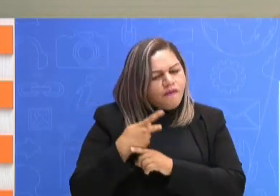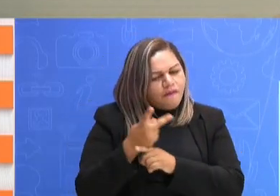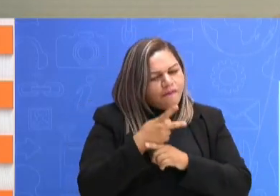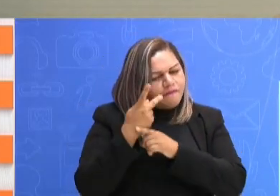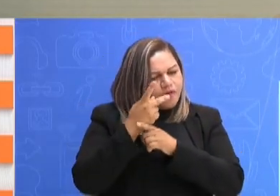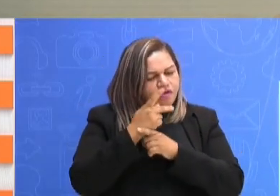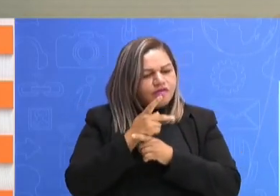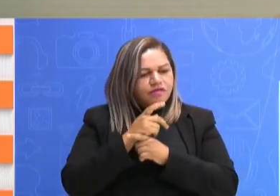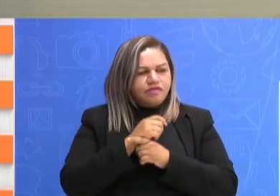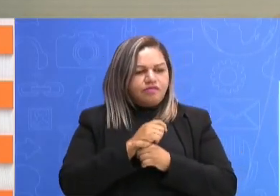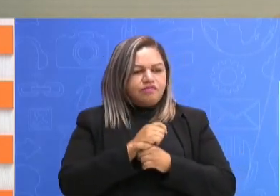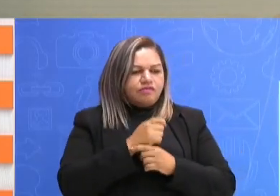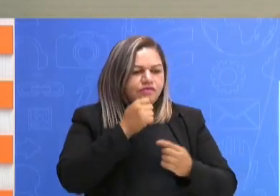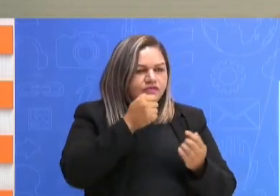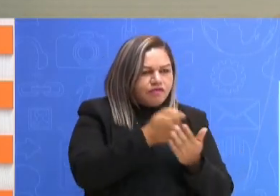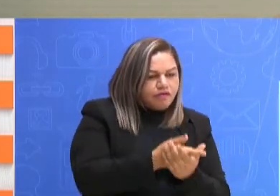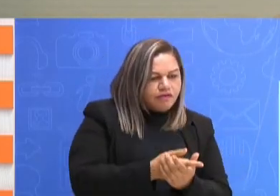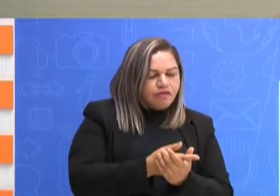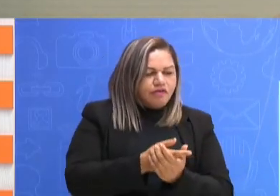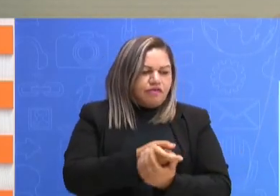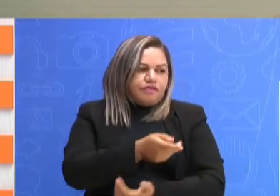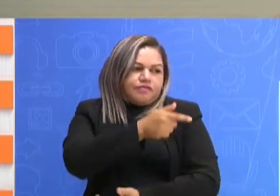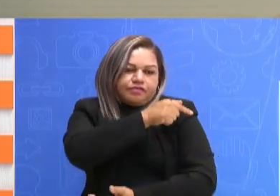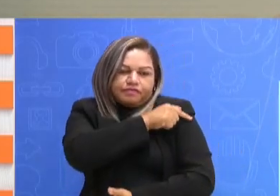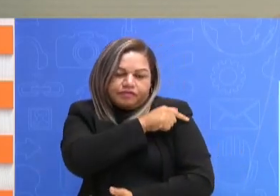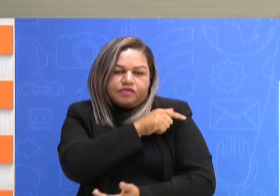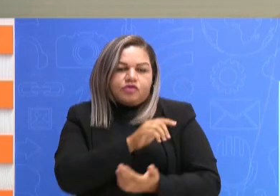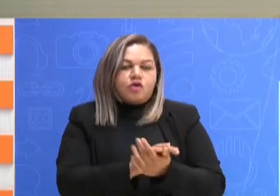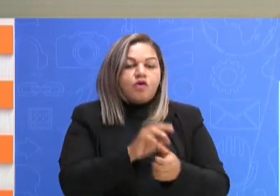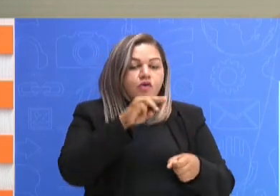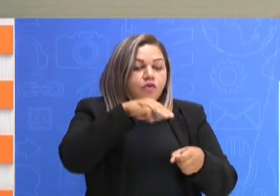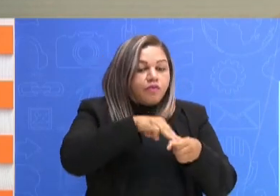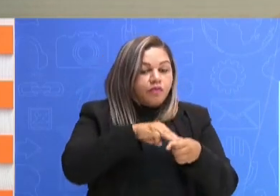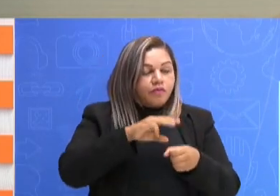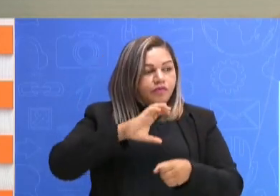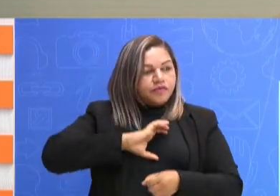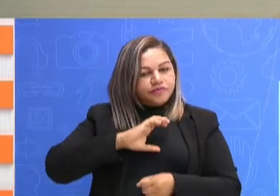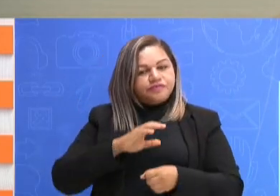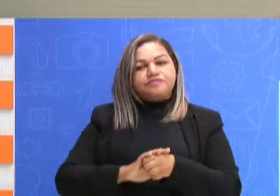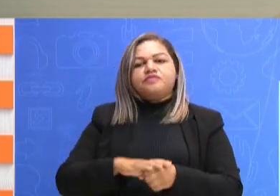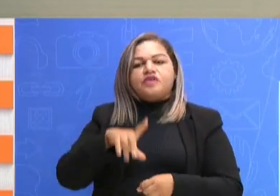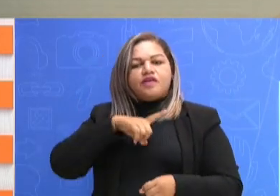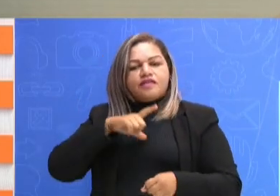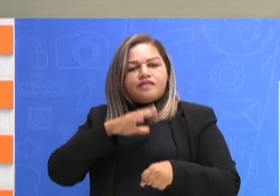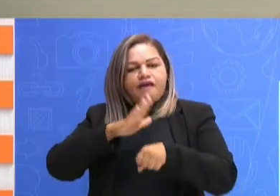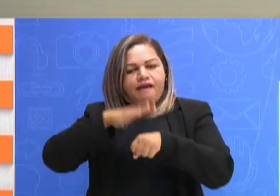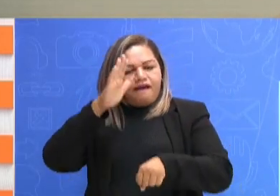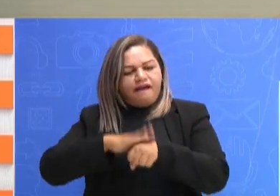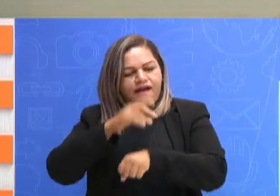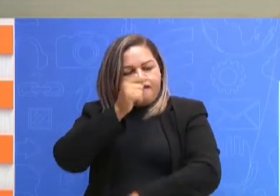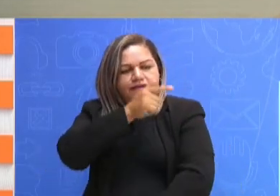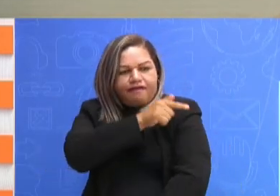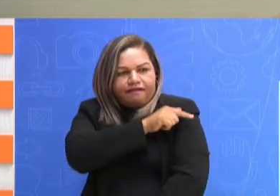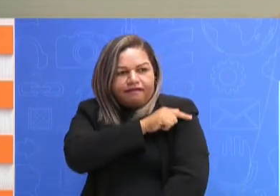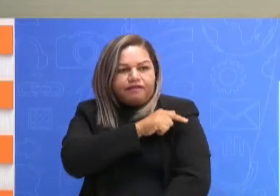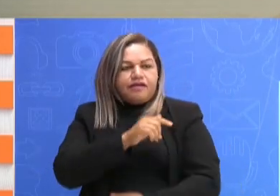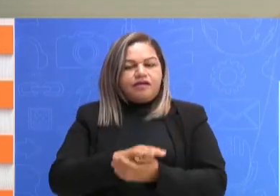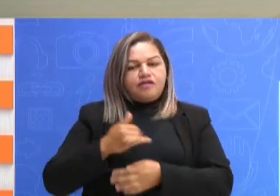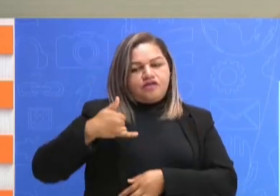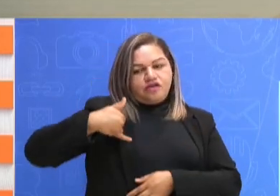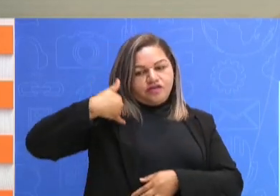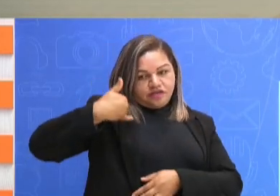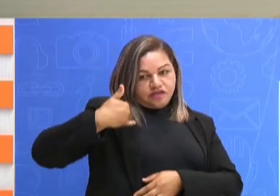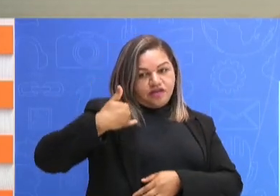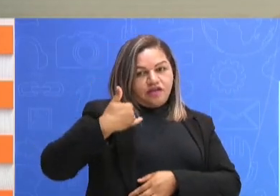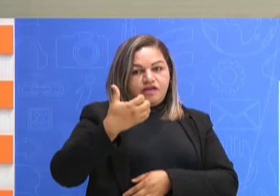comprar vacina. Mas enquanto isso, o município de Caxias é um dos municípios que mais tem vacinado. Nós já baixamos da idade